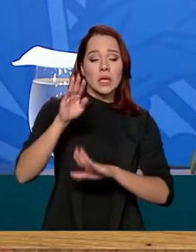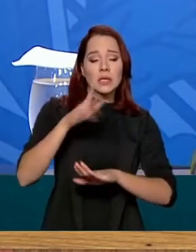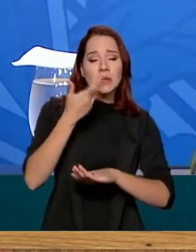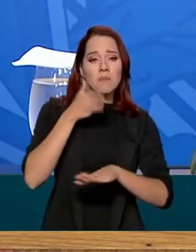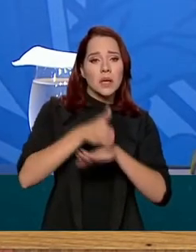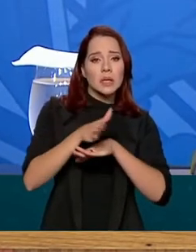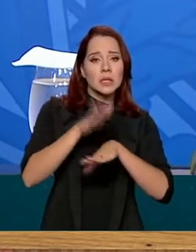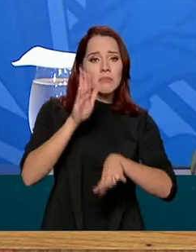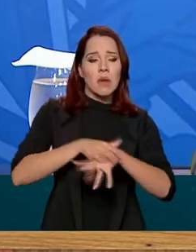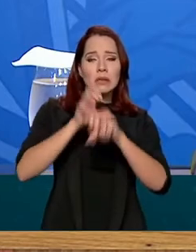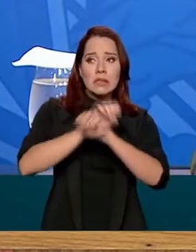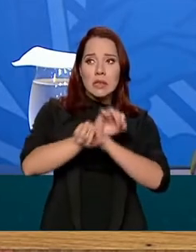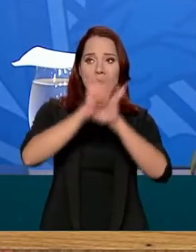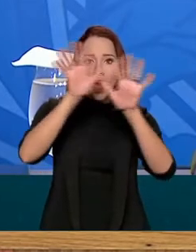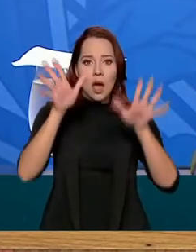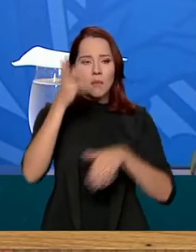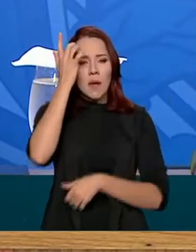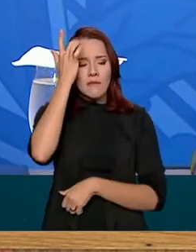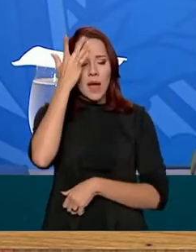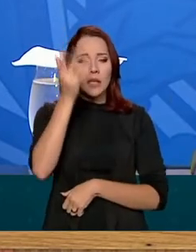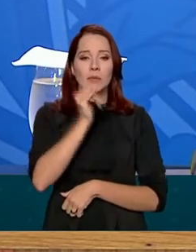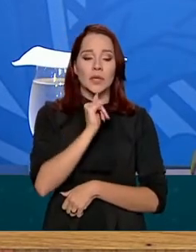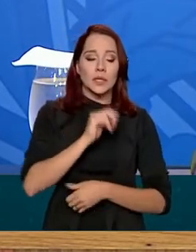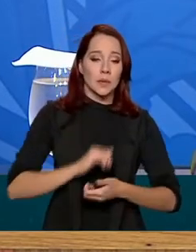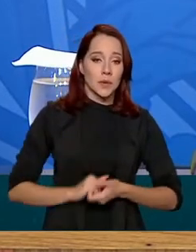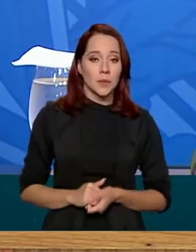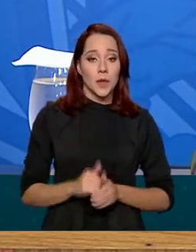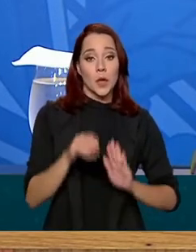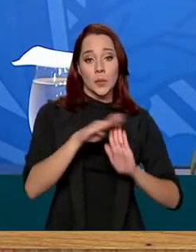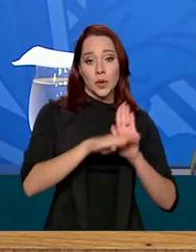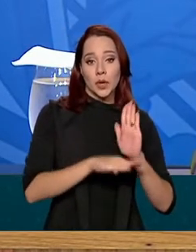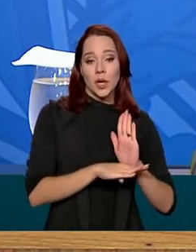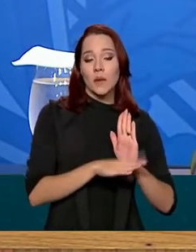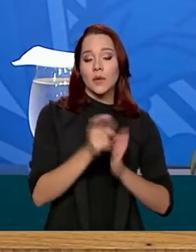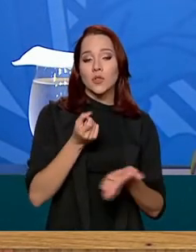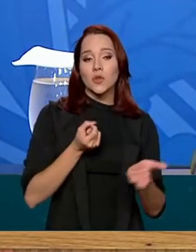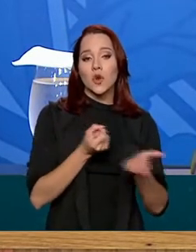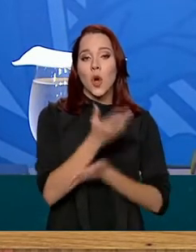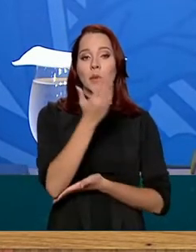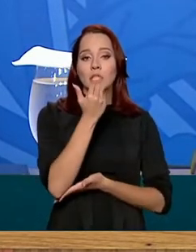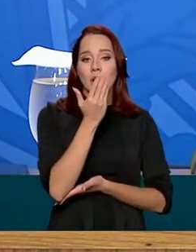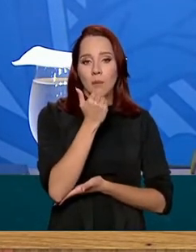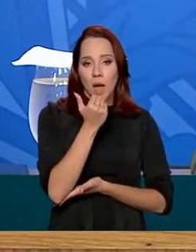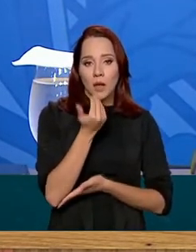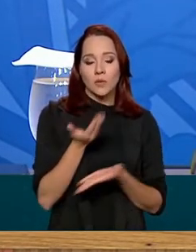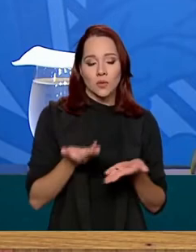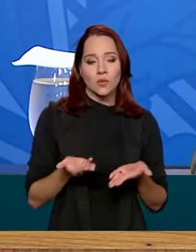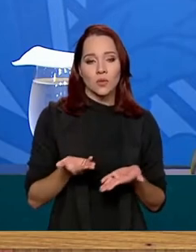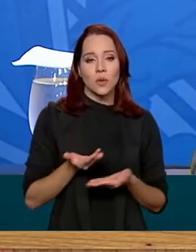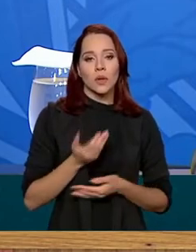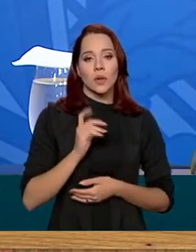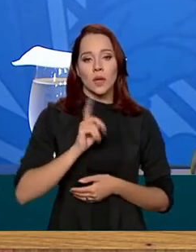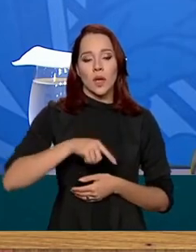clara, não é? Como, por exemplo, o programa de aquisição de alimentos,